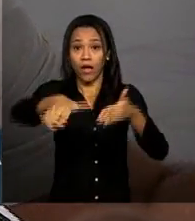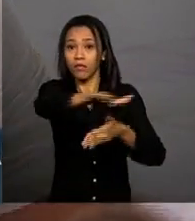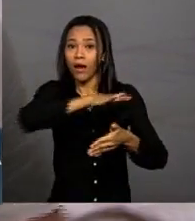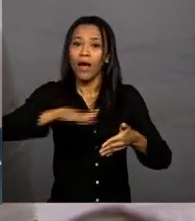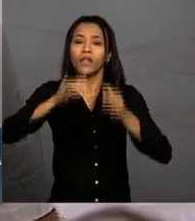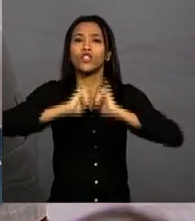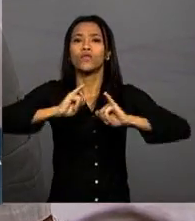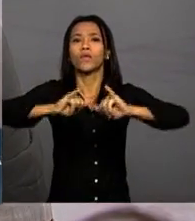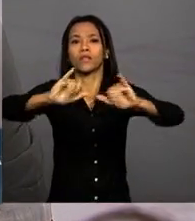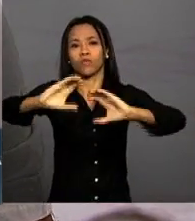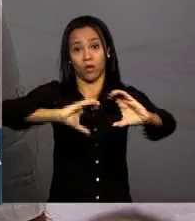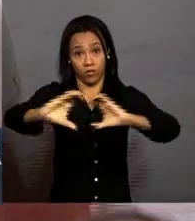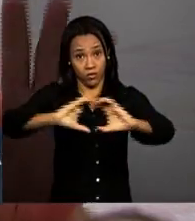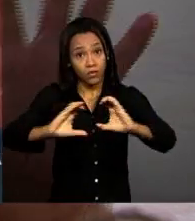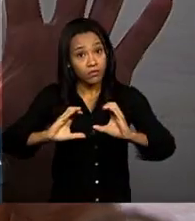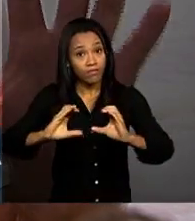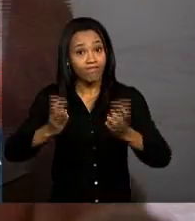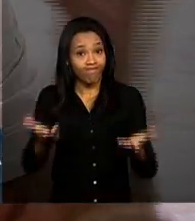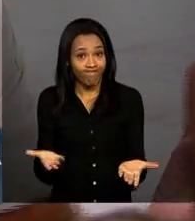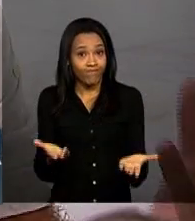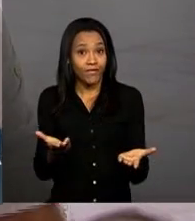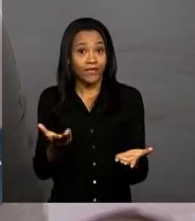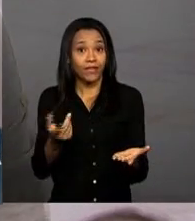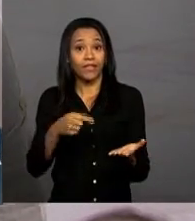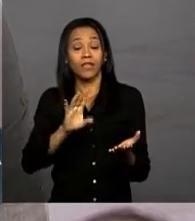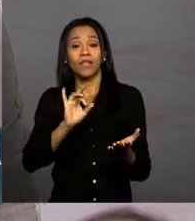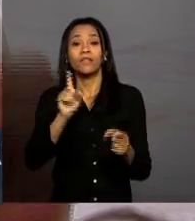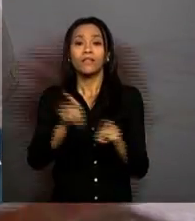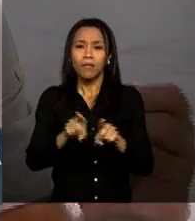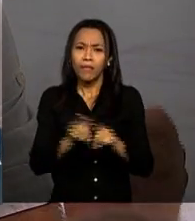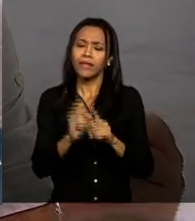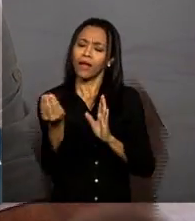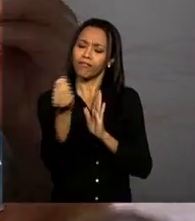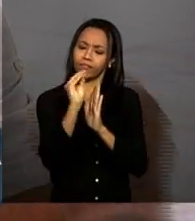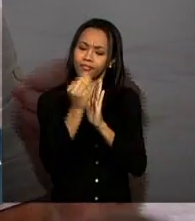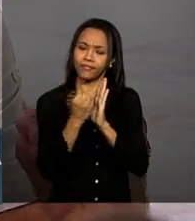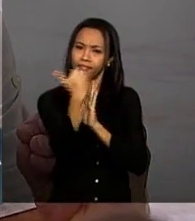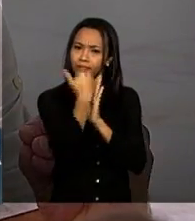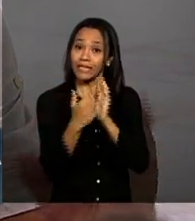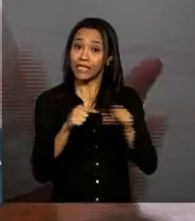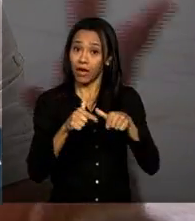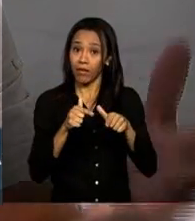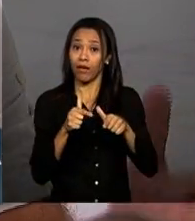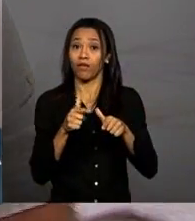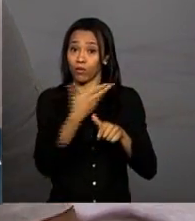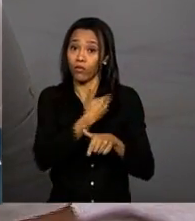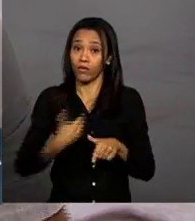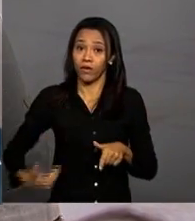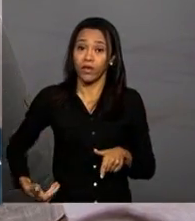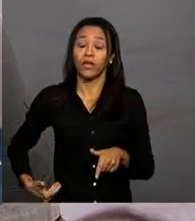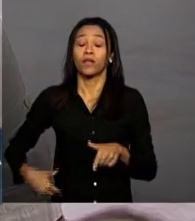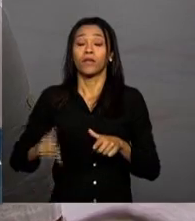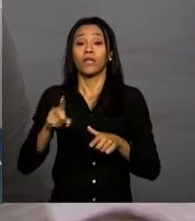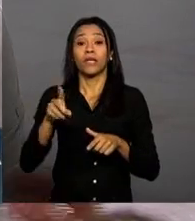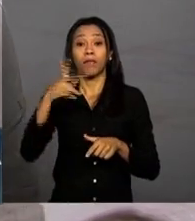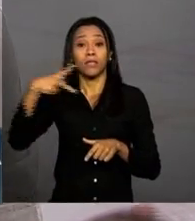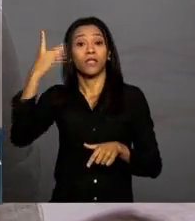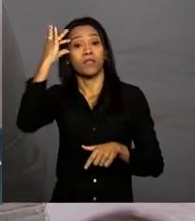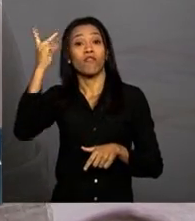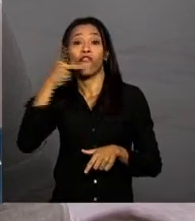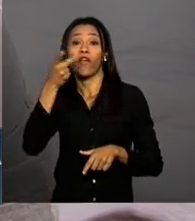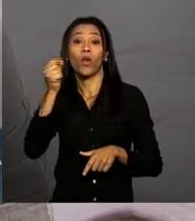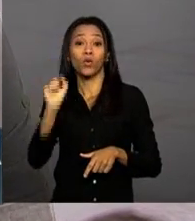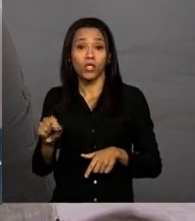para os grandes grupos e tá nos planos de governo de fato discutir a chamada que a presid chamou de